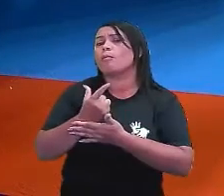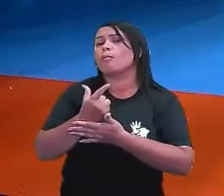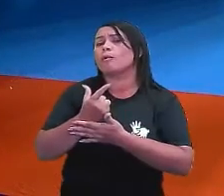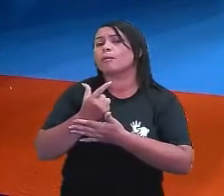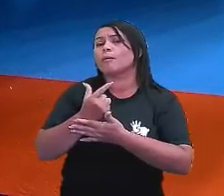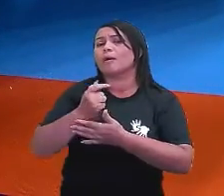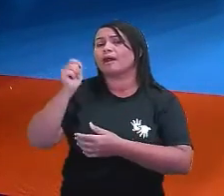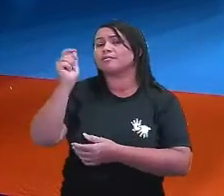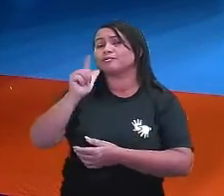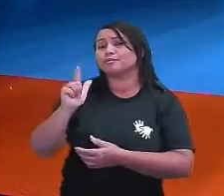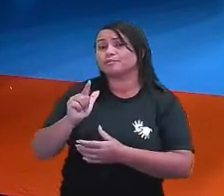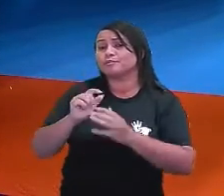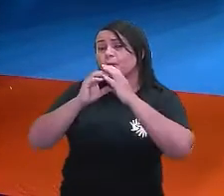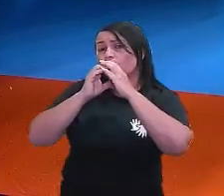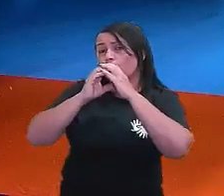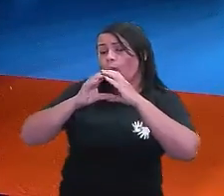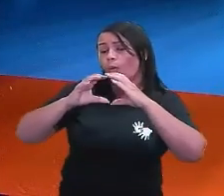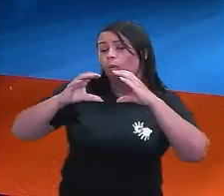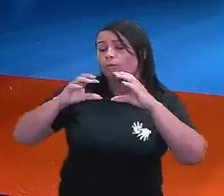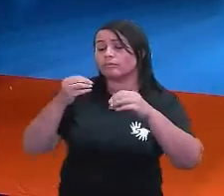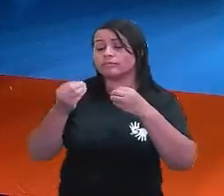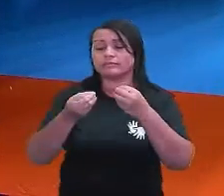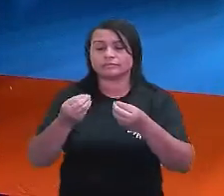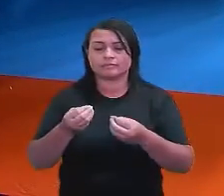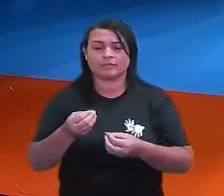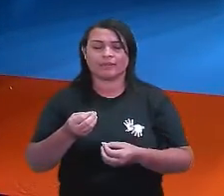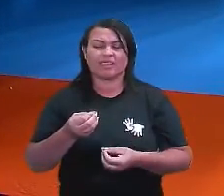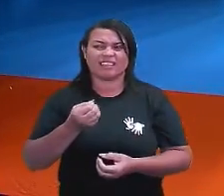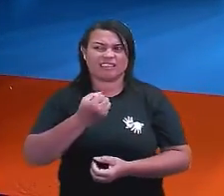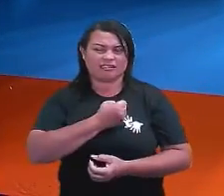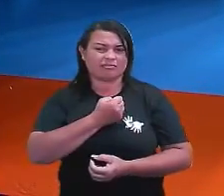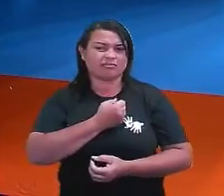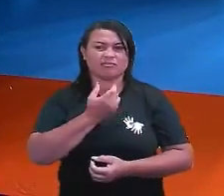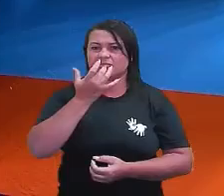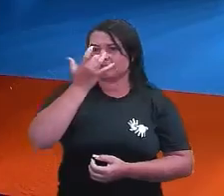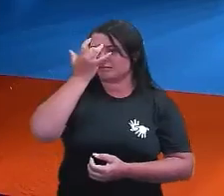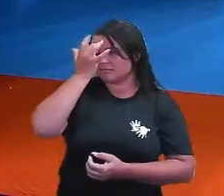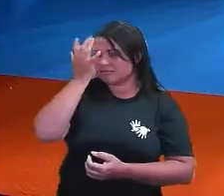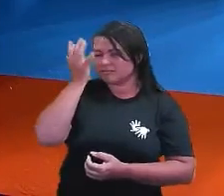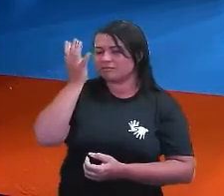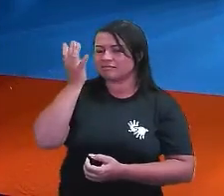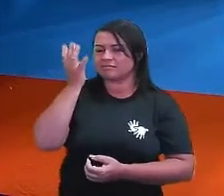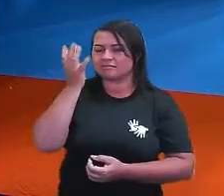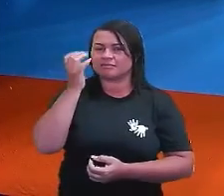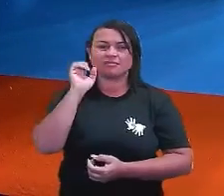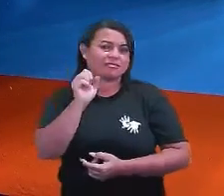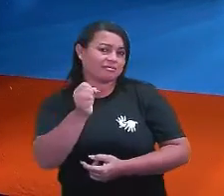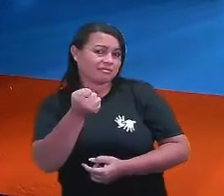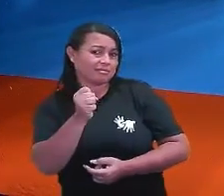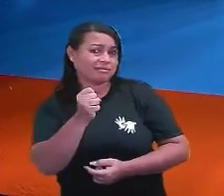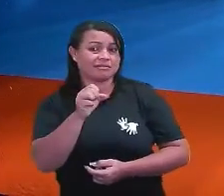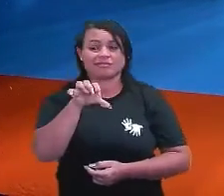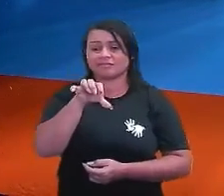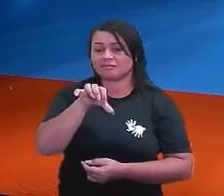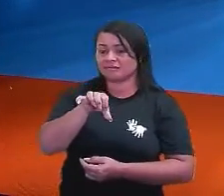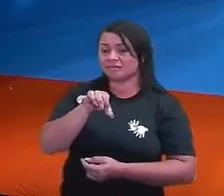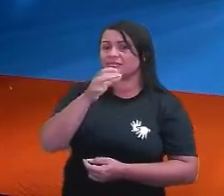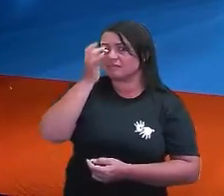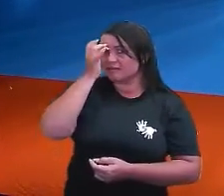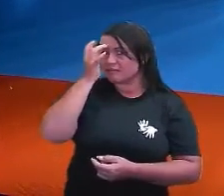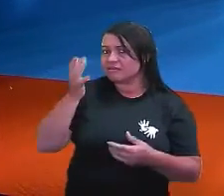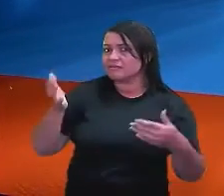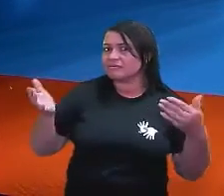Ah, professora, a senhora estava fazendo, estava uns númerozinho fácil, estava número 8, número 9, estava